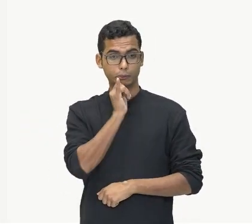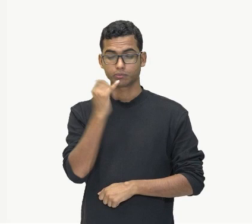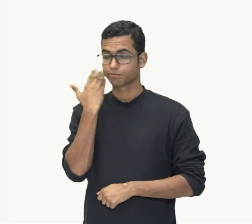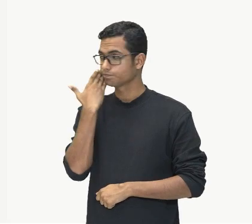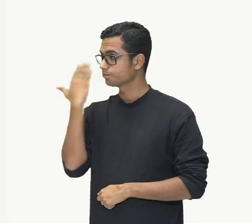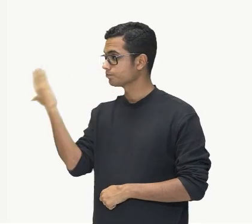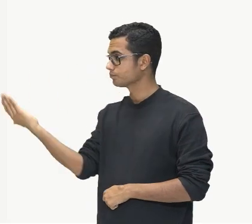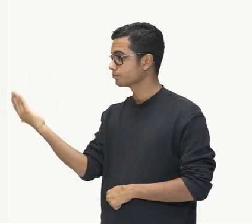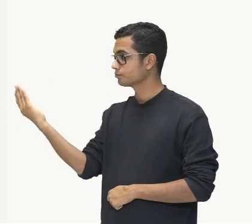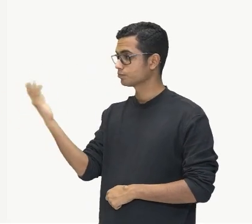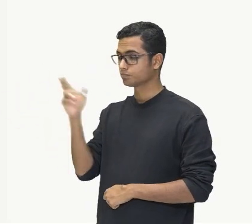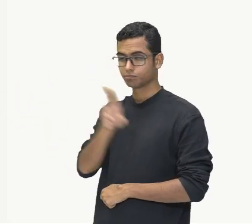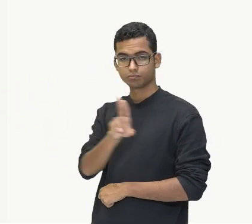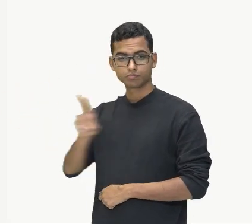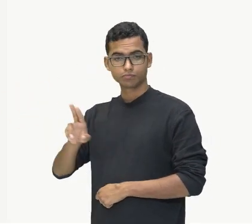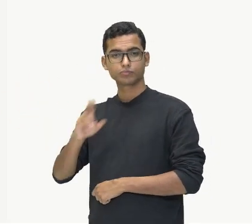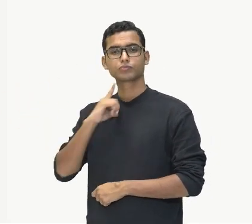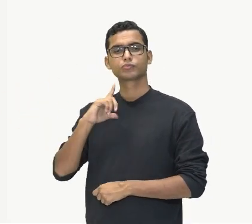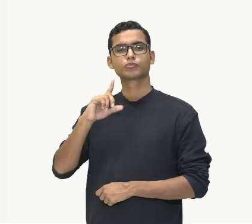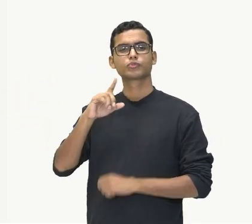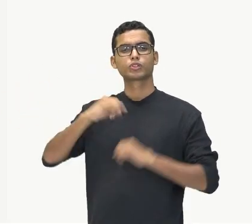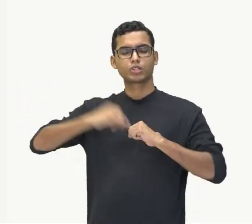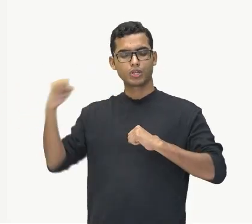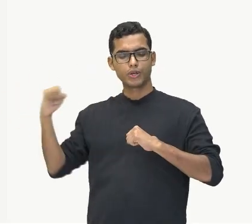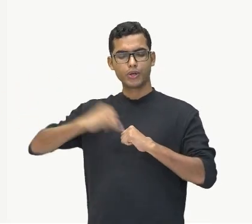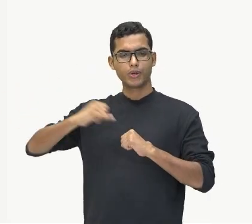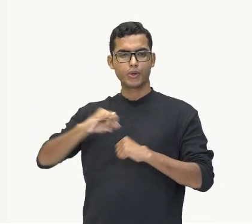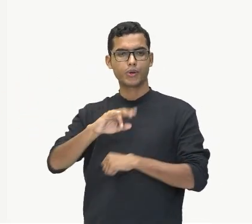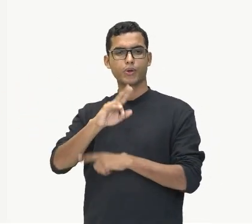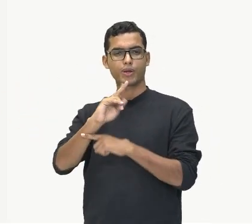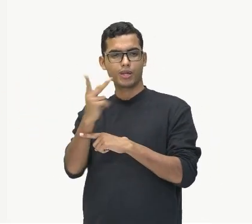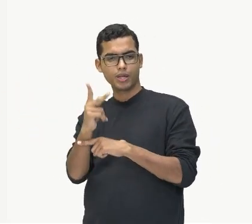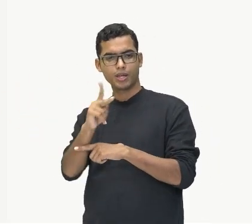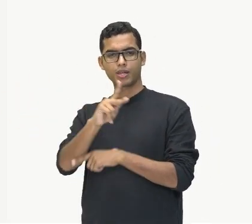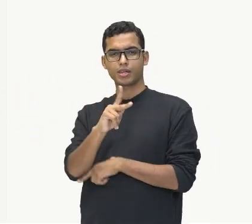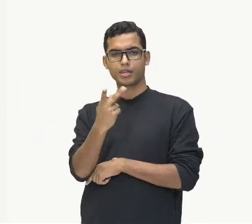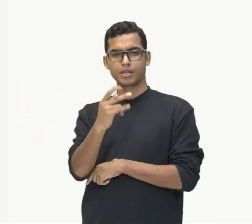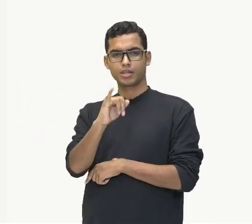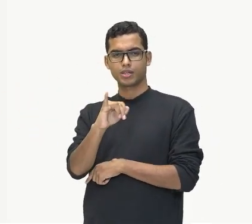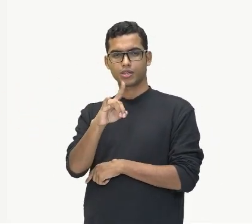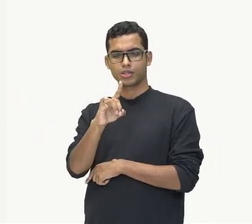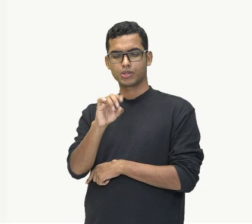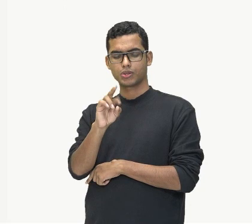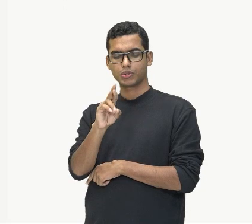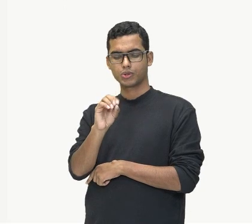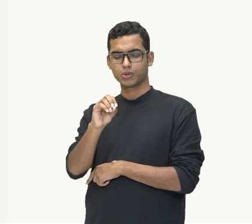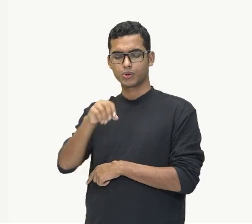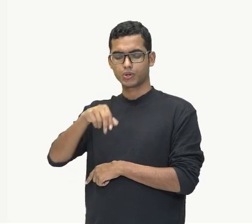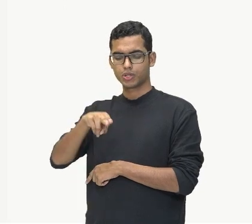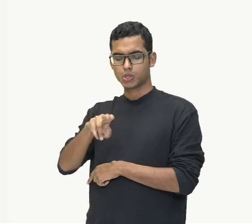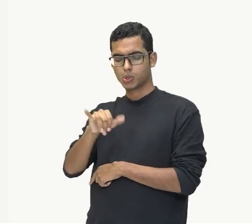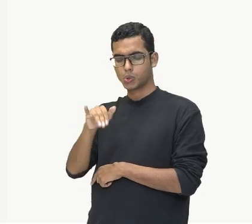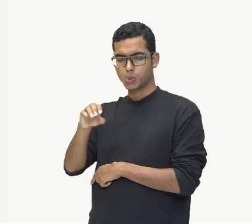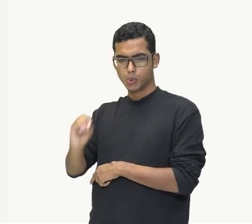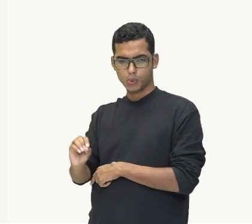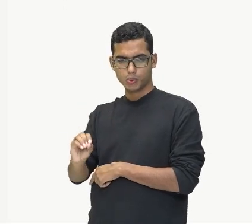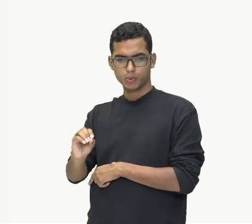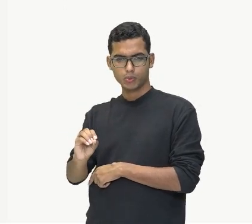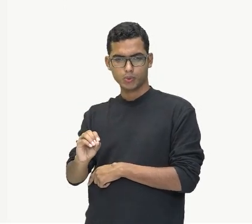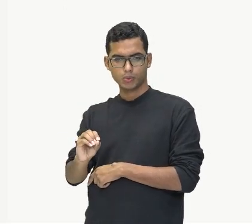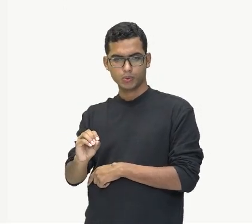de íon hidrônio, tá? Então, posso representar dessas duas formas esse